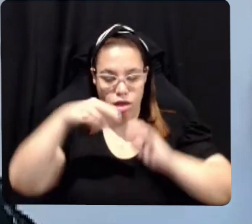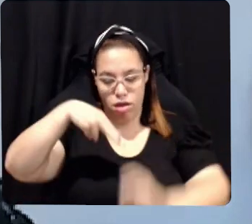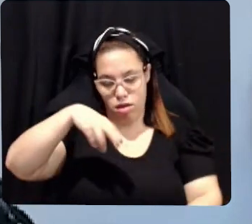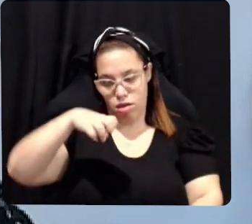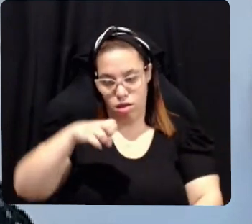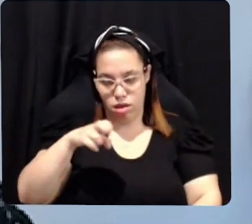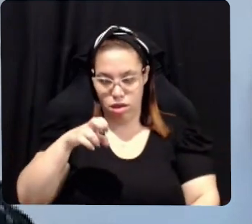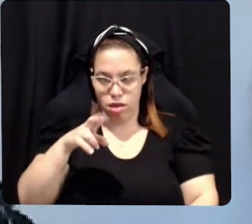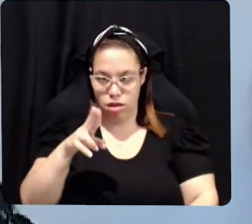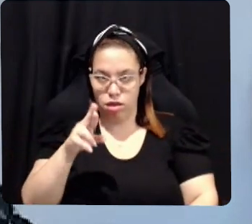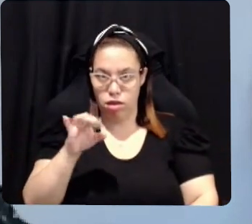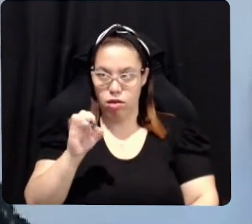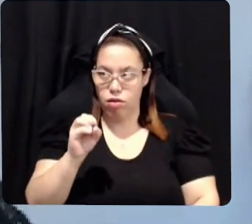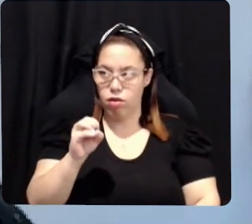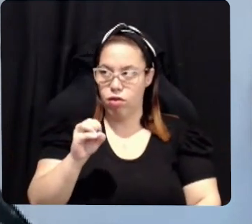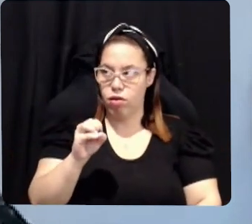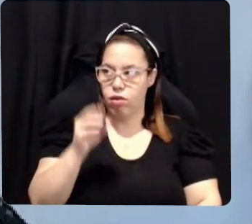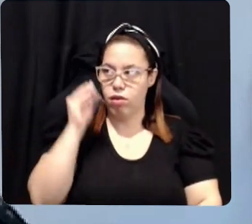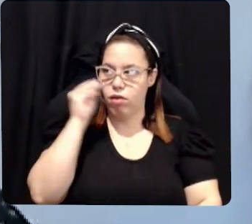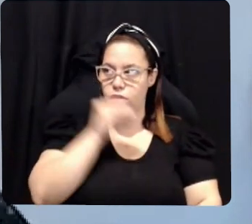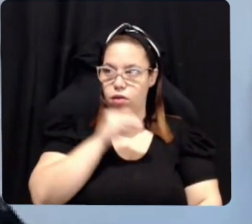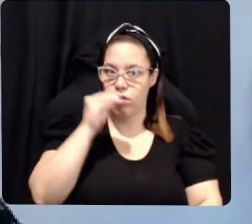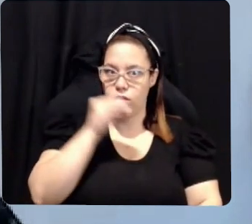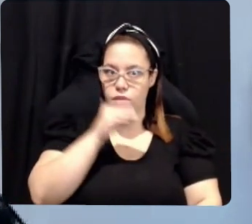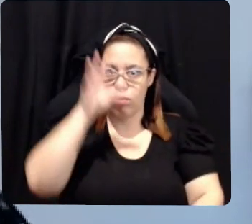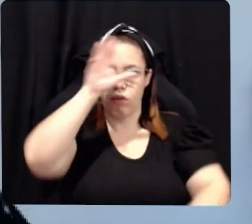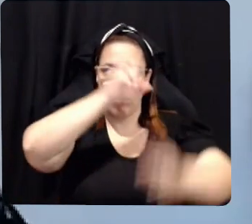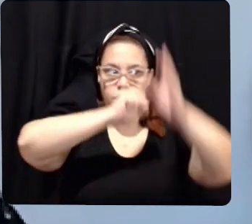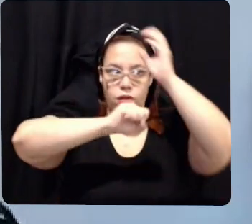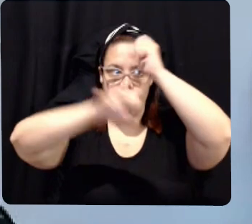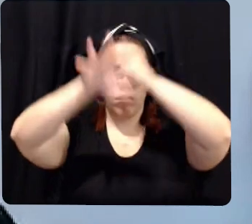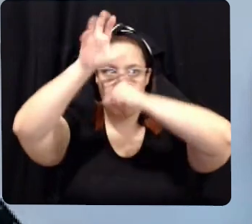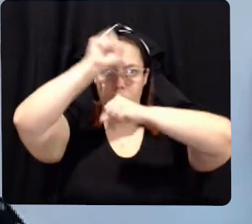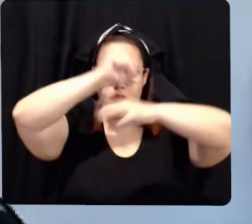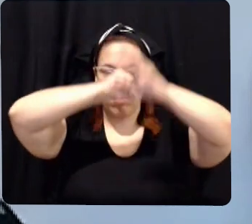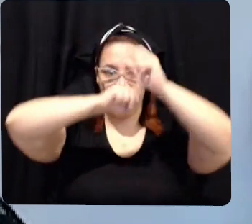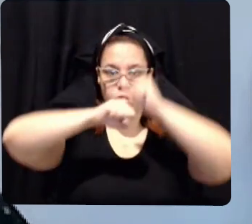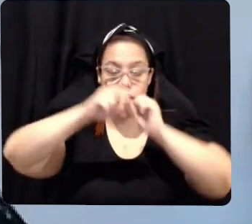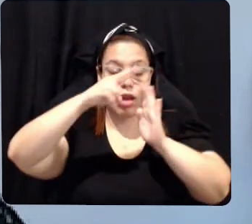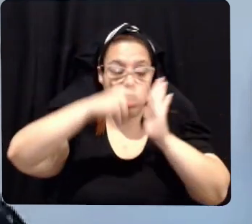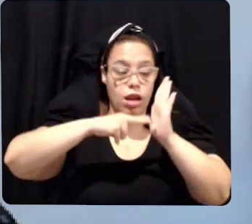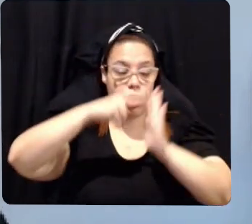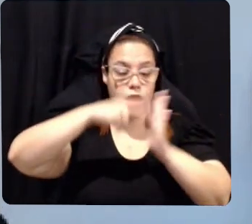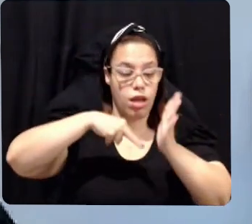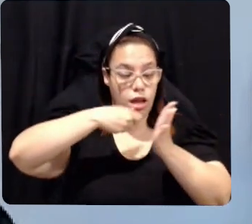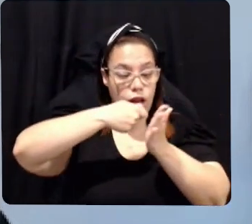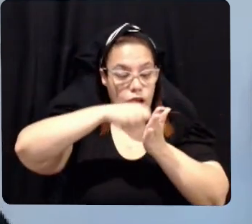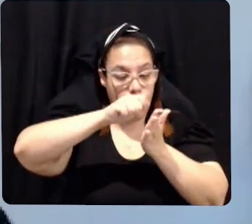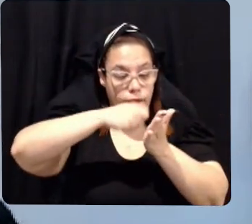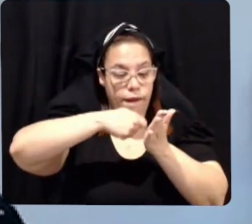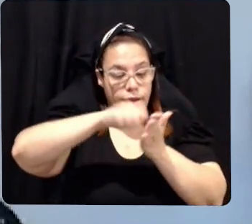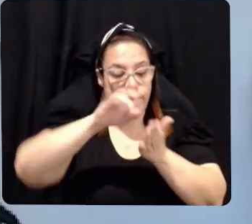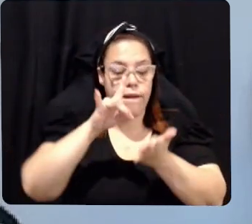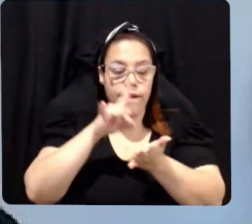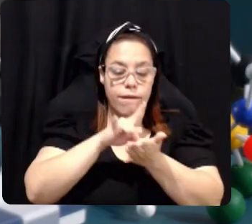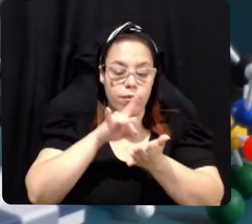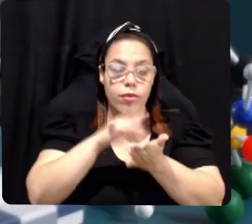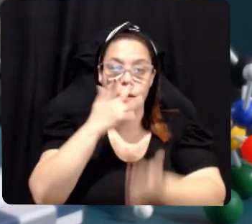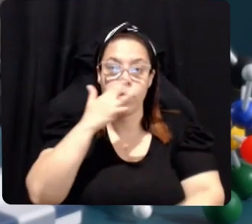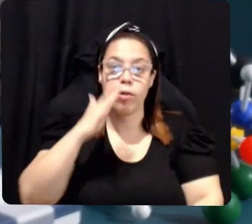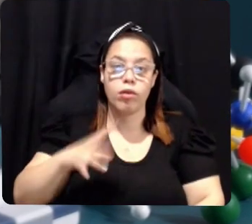alteração neurobiológica em que vai haver uma falha na hora de aprender a ler e